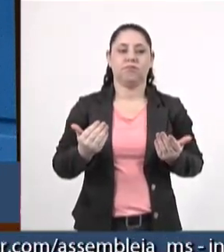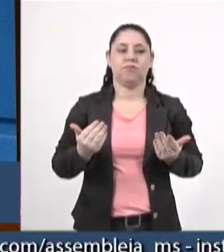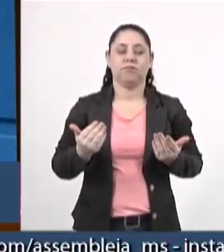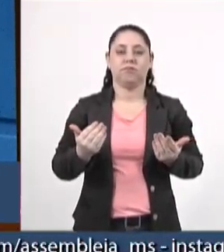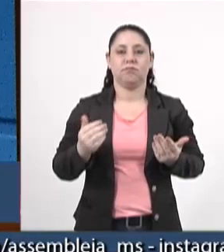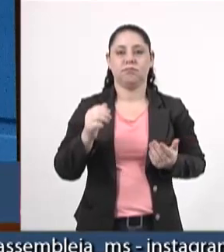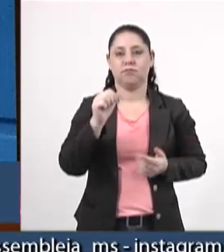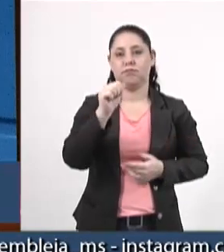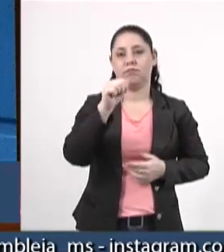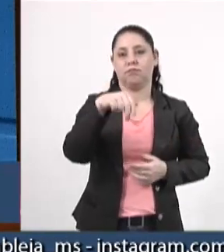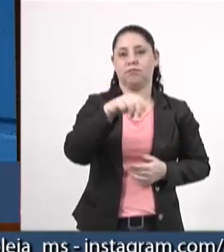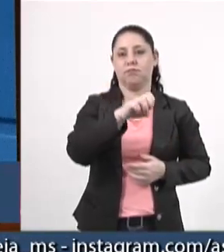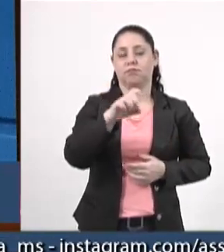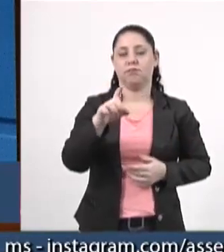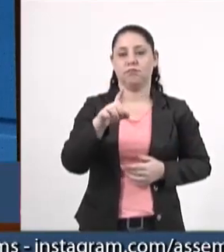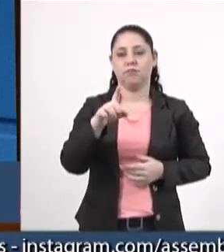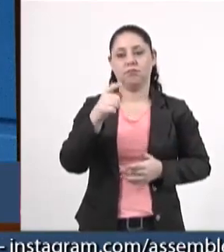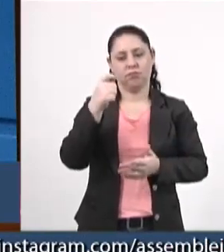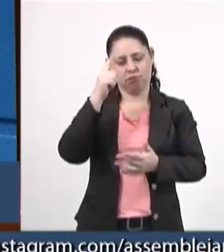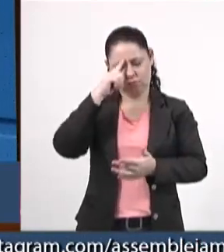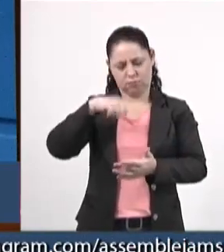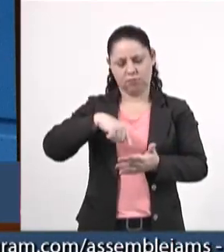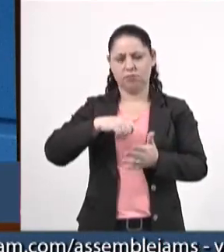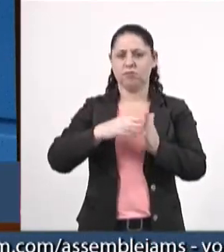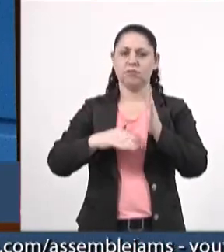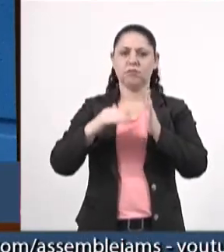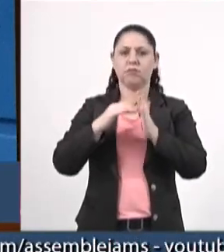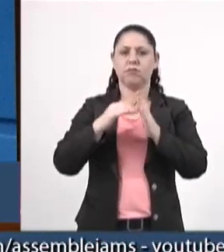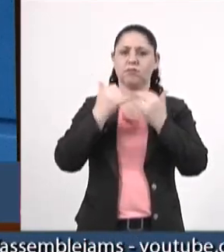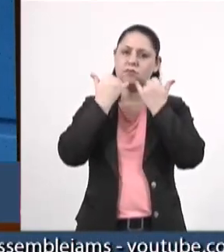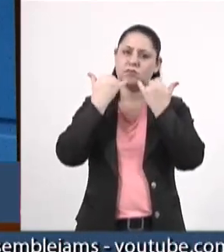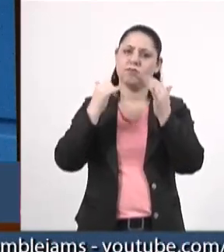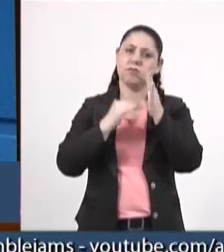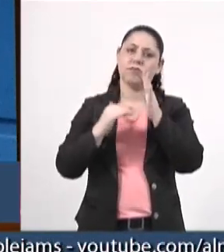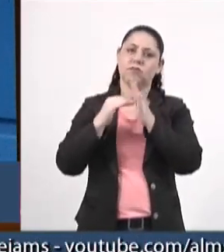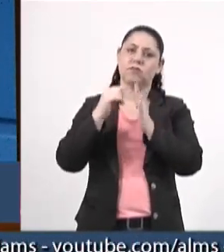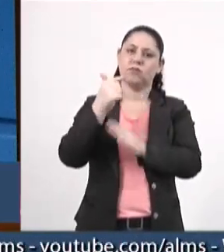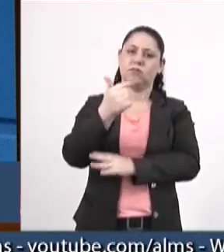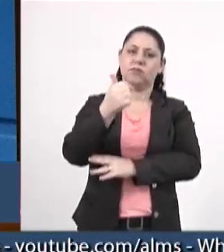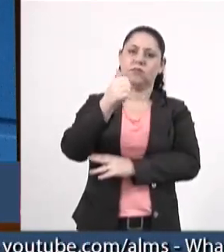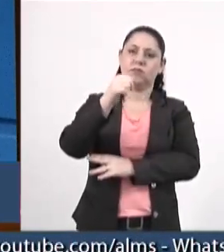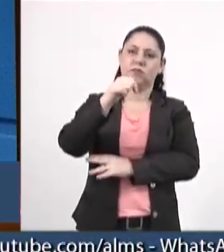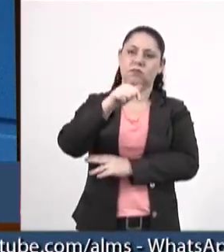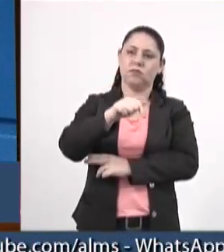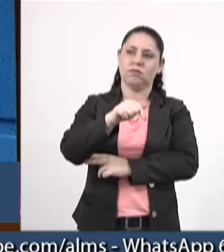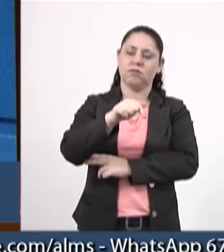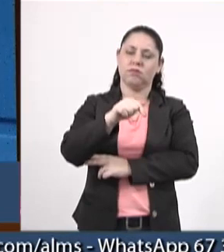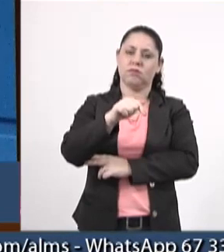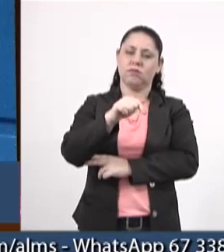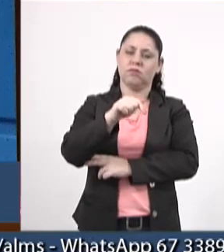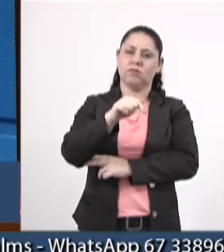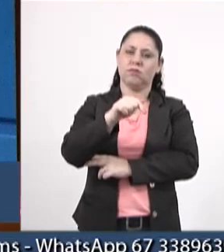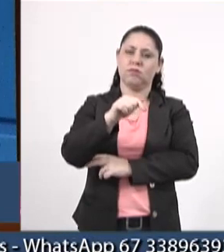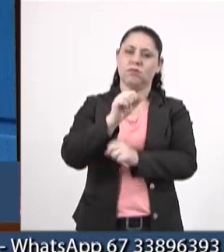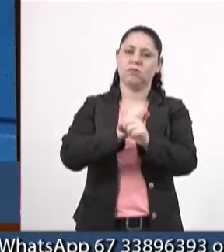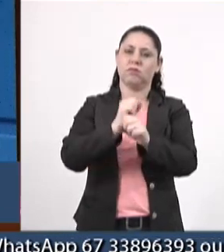a ANEEL que determina os aumentos, no ano passado, por exemplo, o aumento da energia foi 17%, no